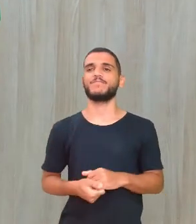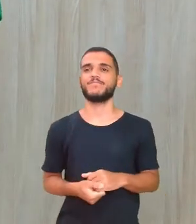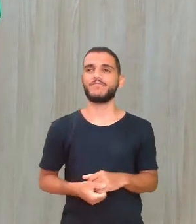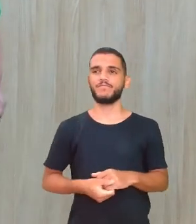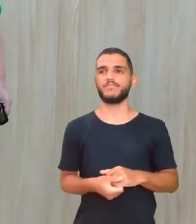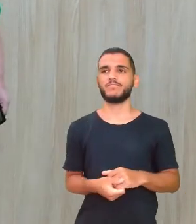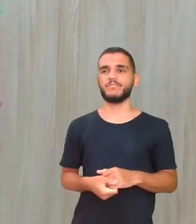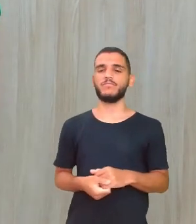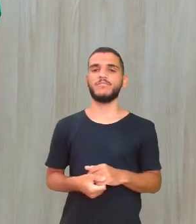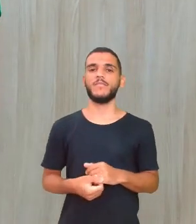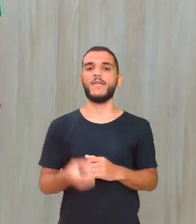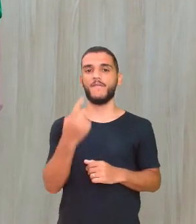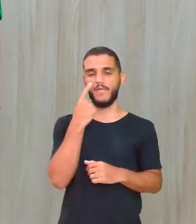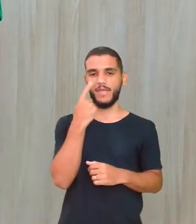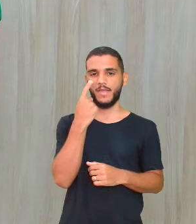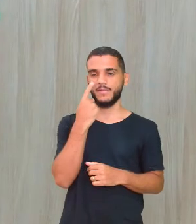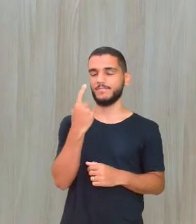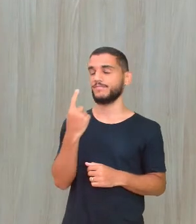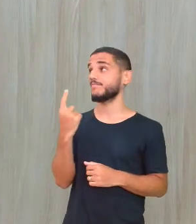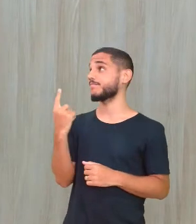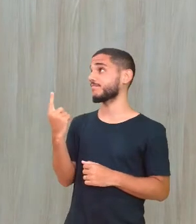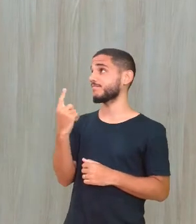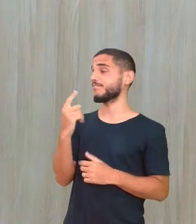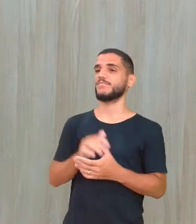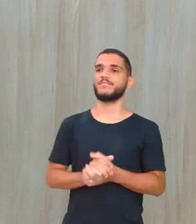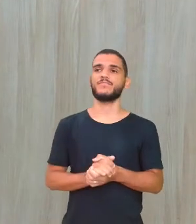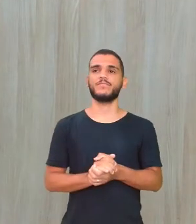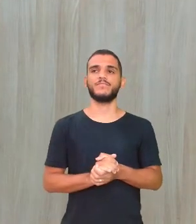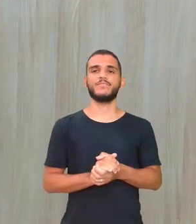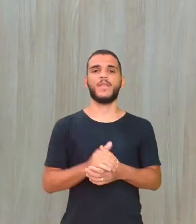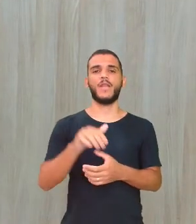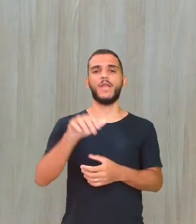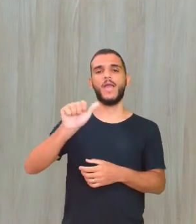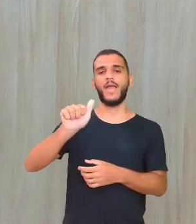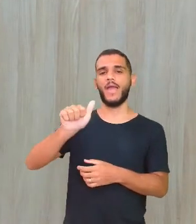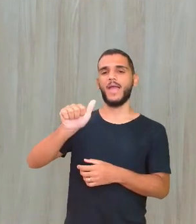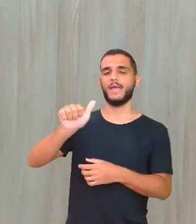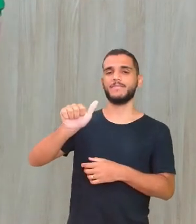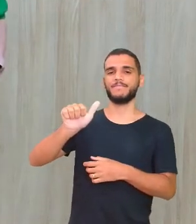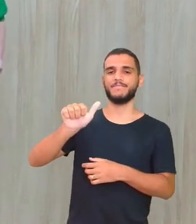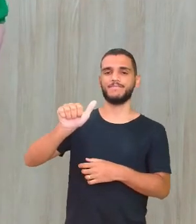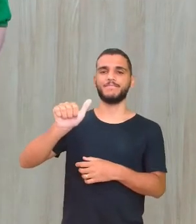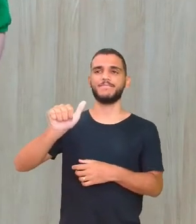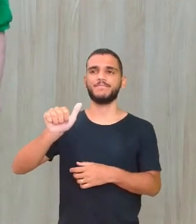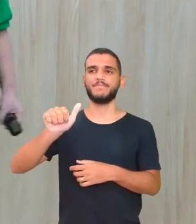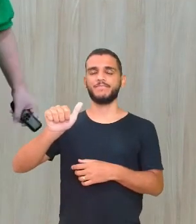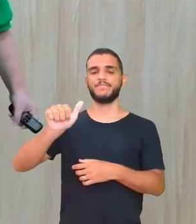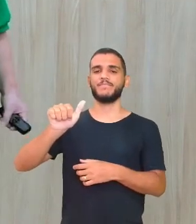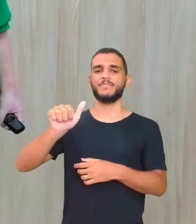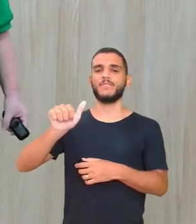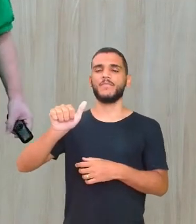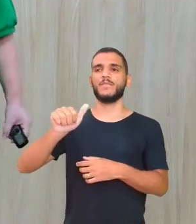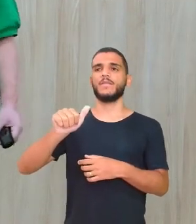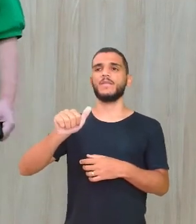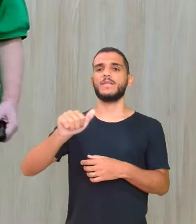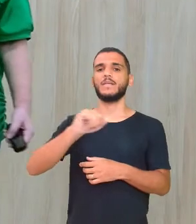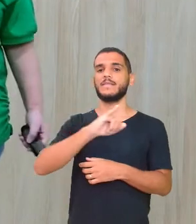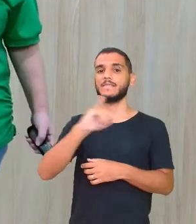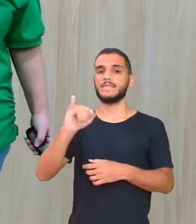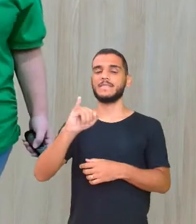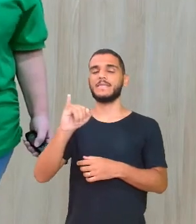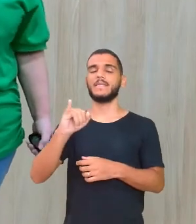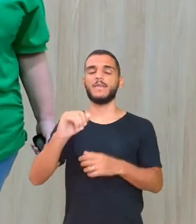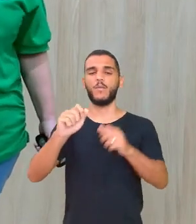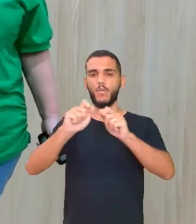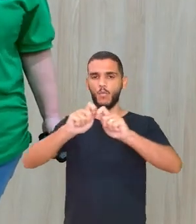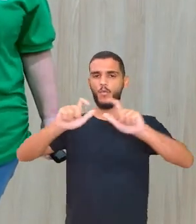Este é o ponto A. Percebam, aqui no caso, se ampliar, eles vão perceber que eu